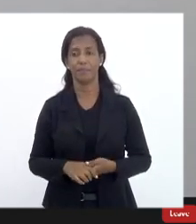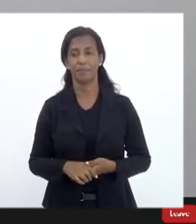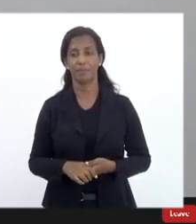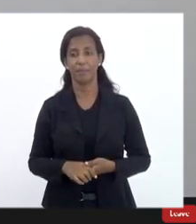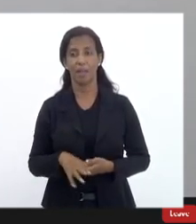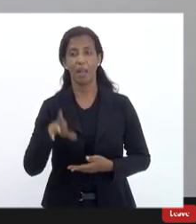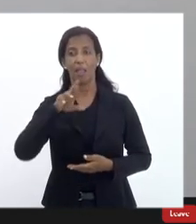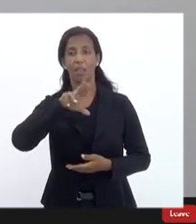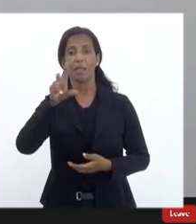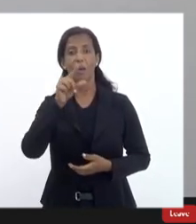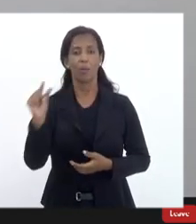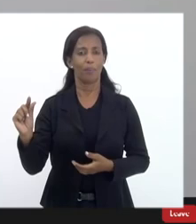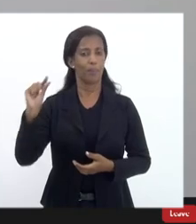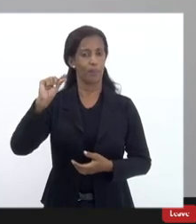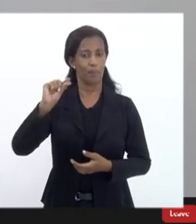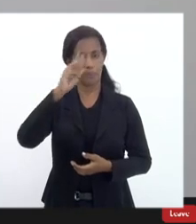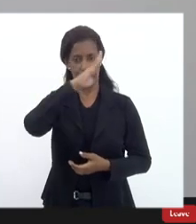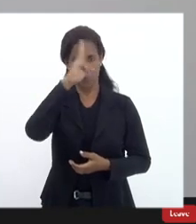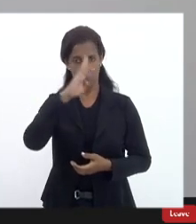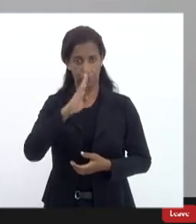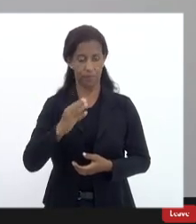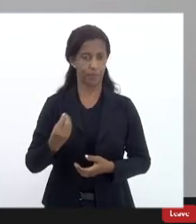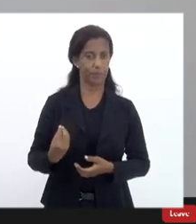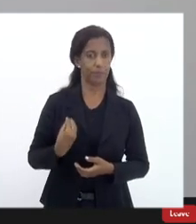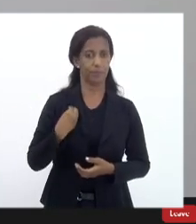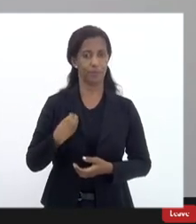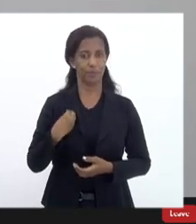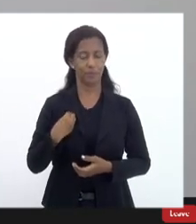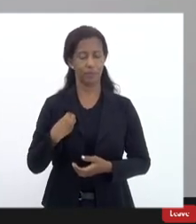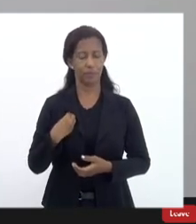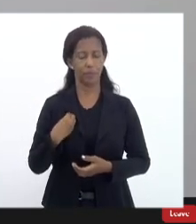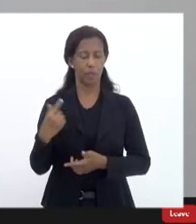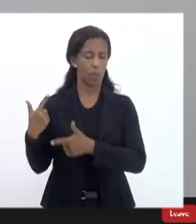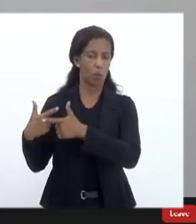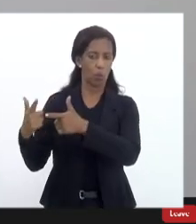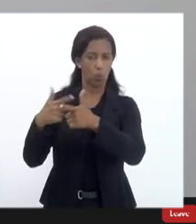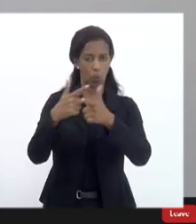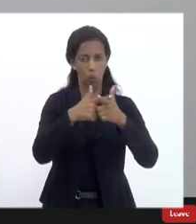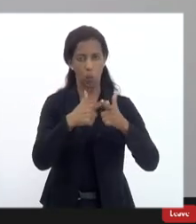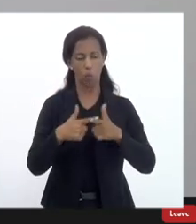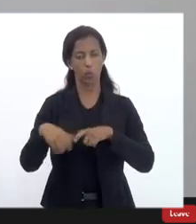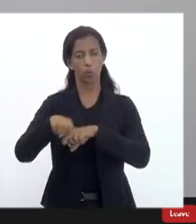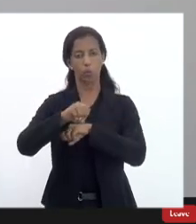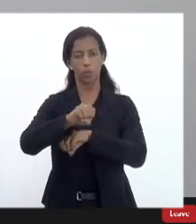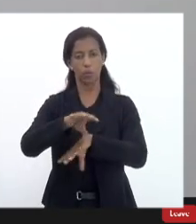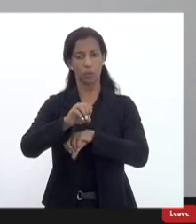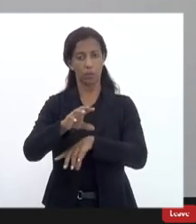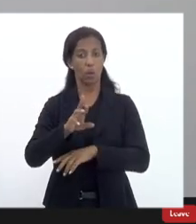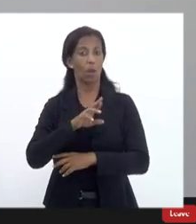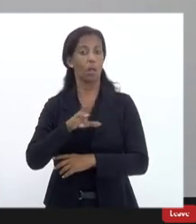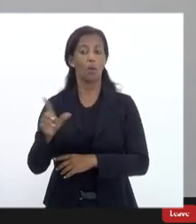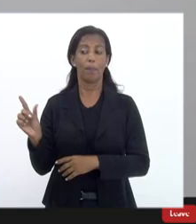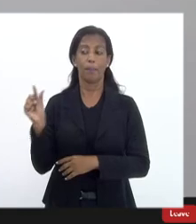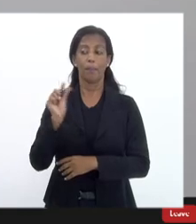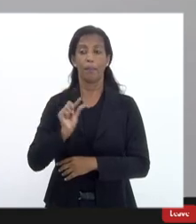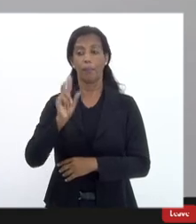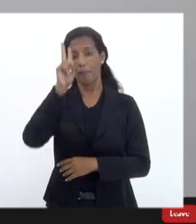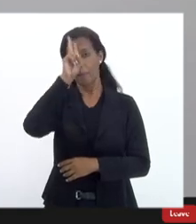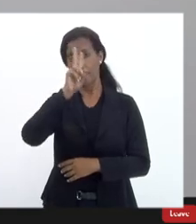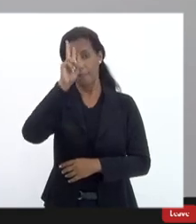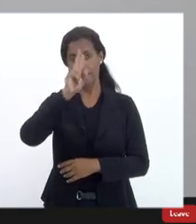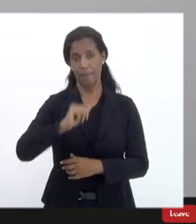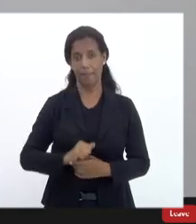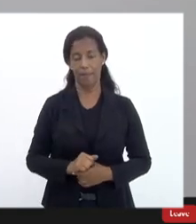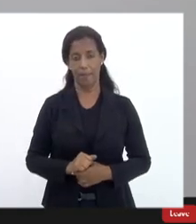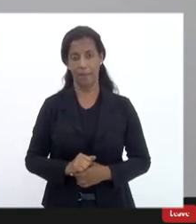não é pouco neste momento em que o Brasil vive de grande ofensiva reacionária sobre a educação, não é pouco ressaltar